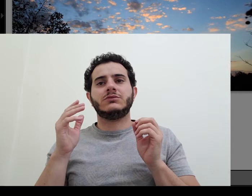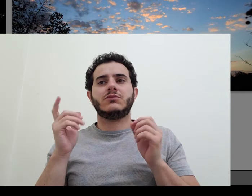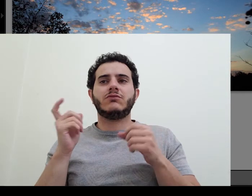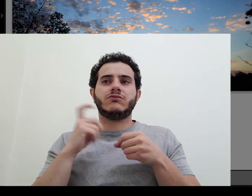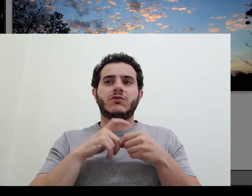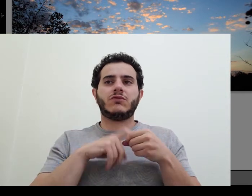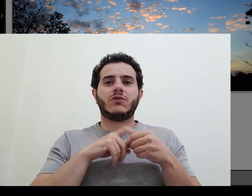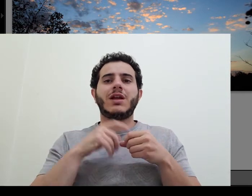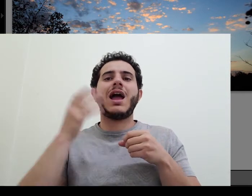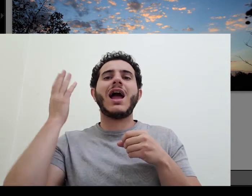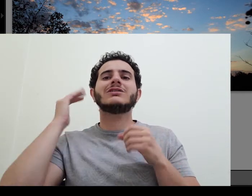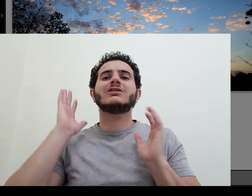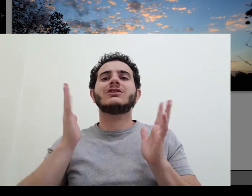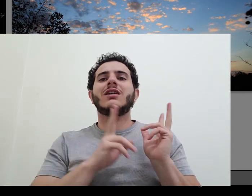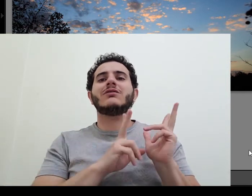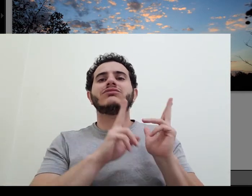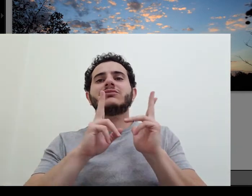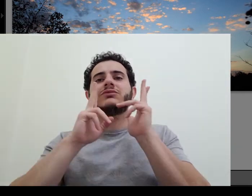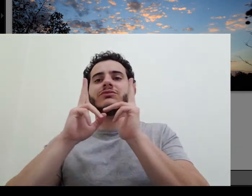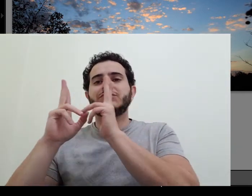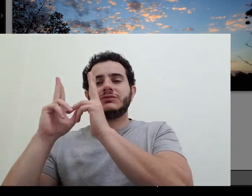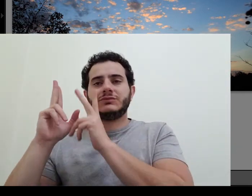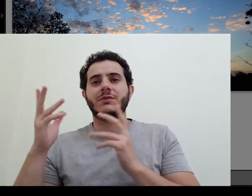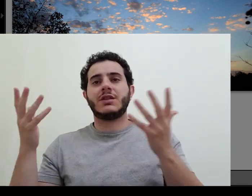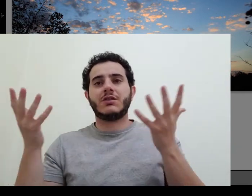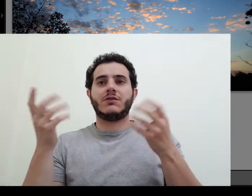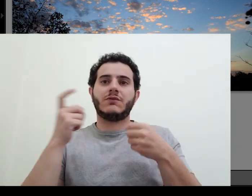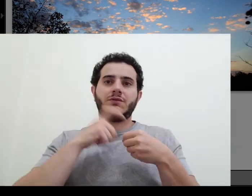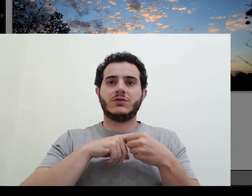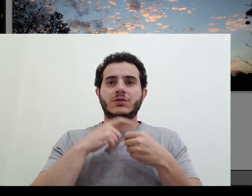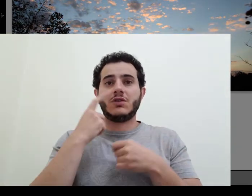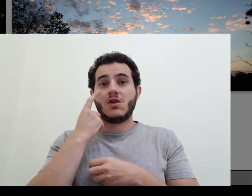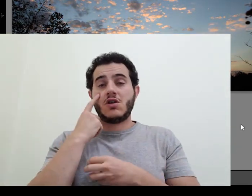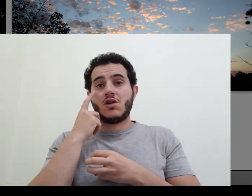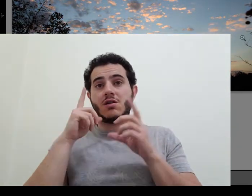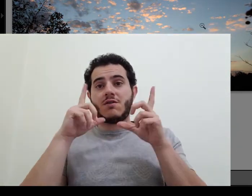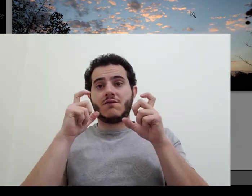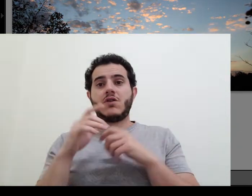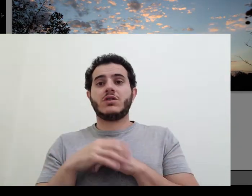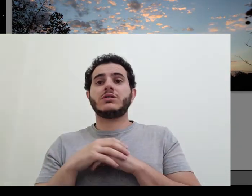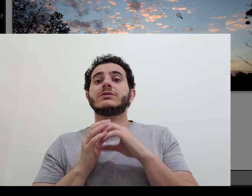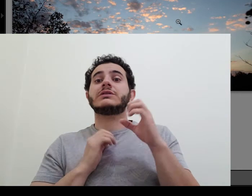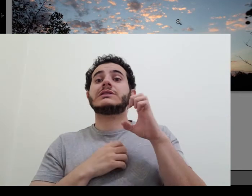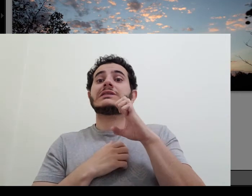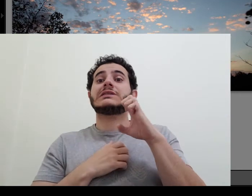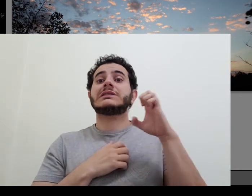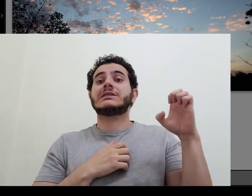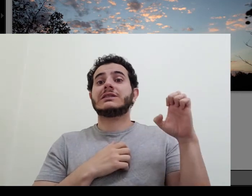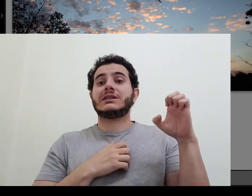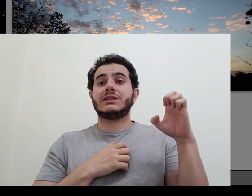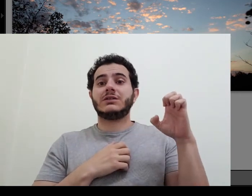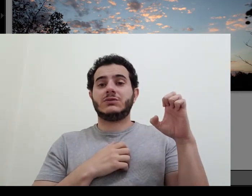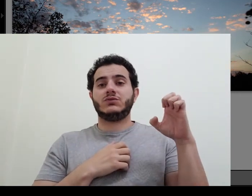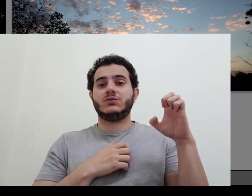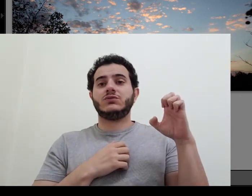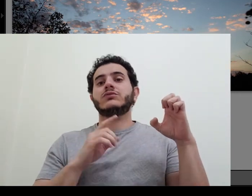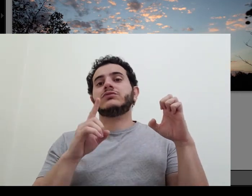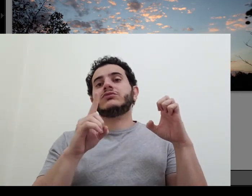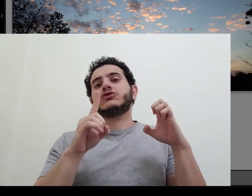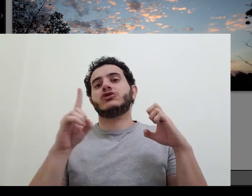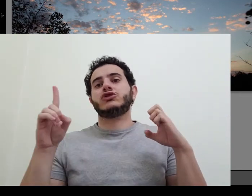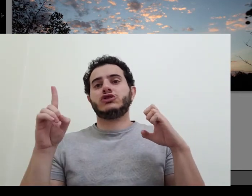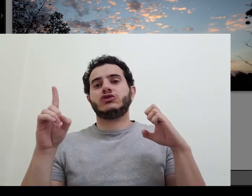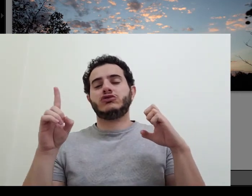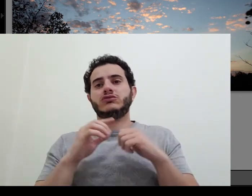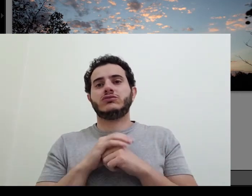dar um redefinir aqui e vou voltar para cá. Então, tá vendo? Ó, do lado esquerdo está o antes, do lado direito está o